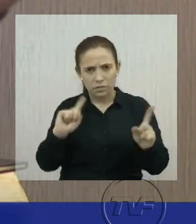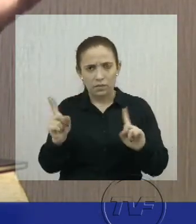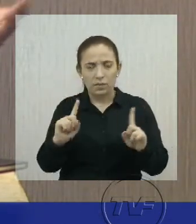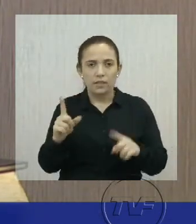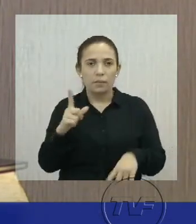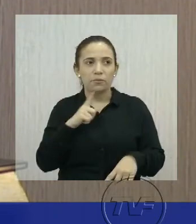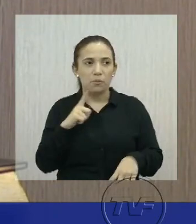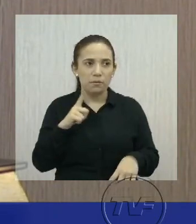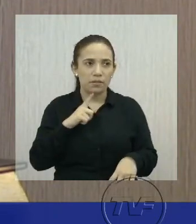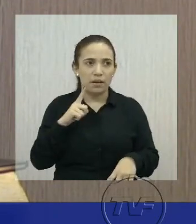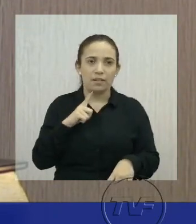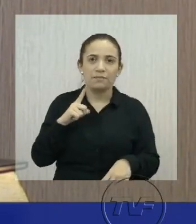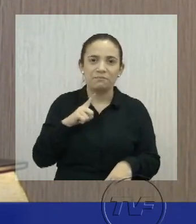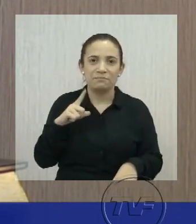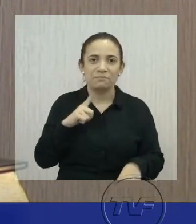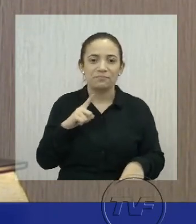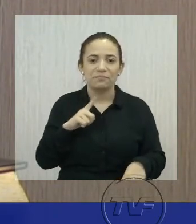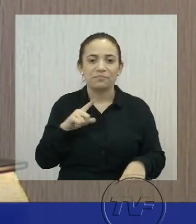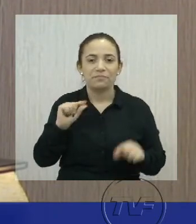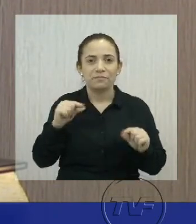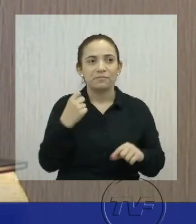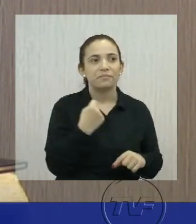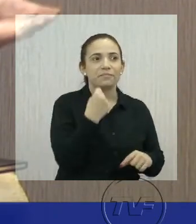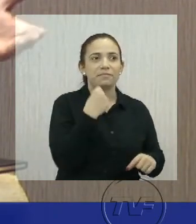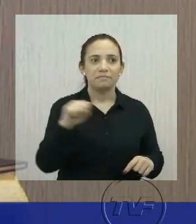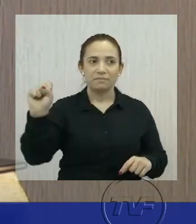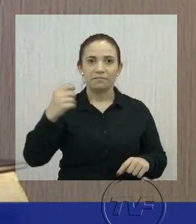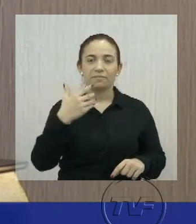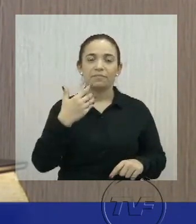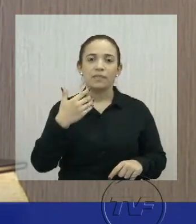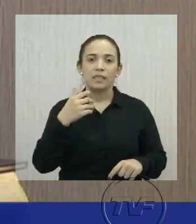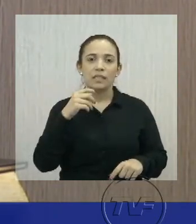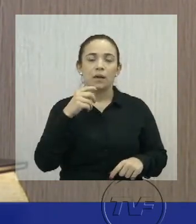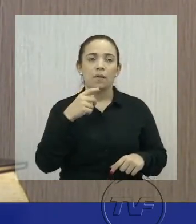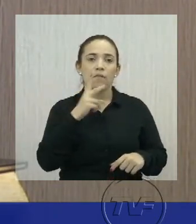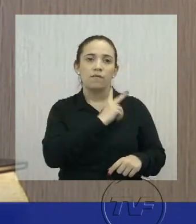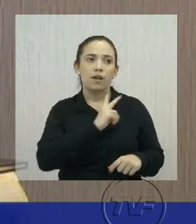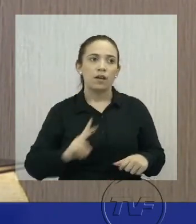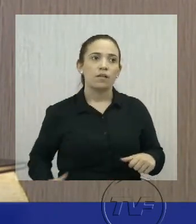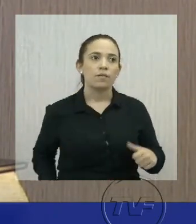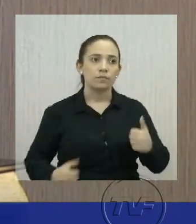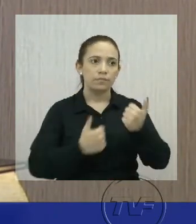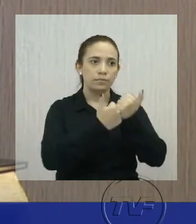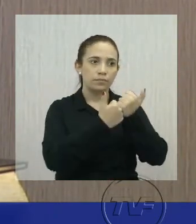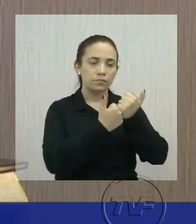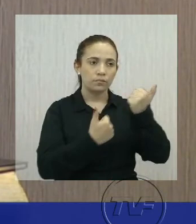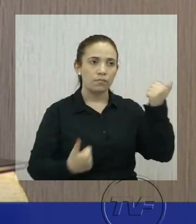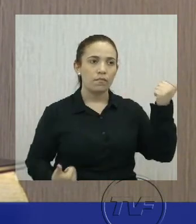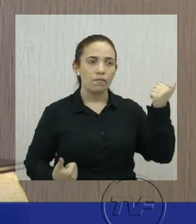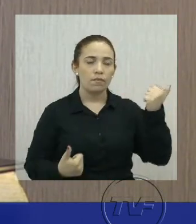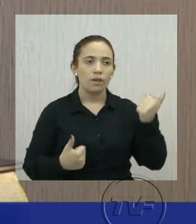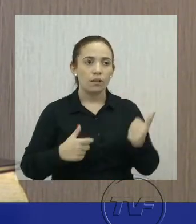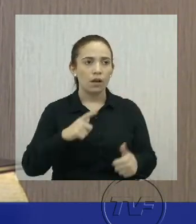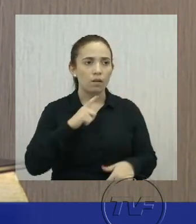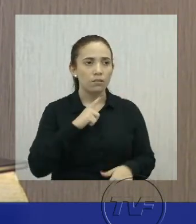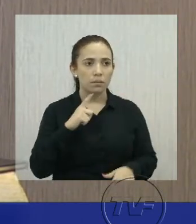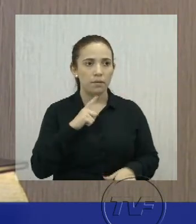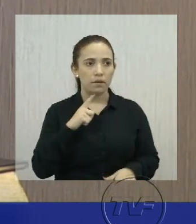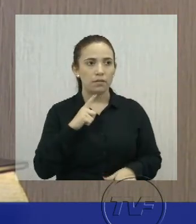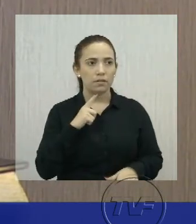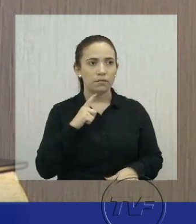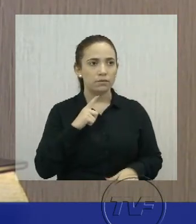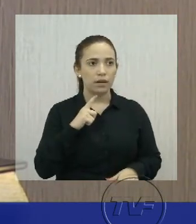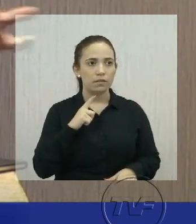queria que fosse ótima a prefeitura, que eu defendesse a prefeitura e fosse da base, não fosse oposição. Mas tem um déficit de